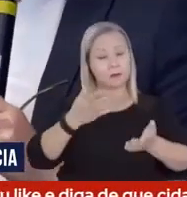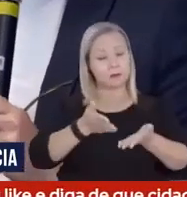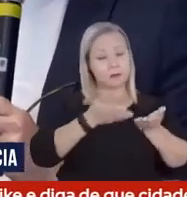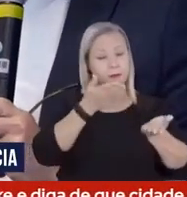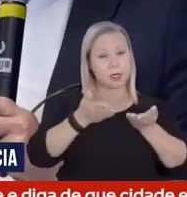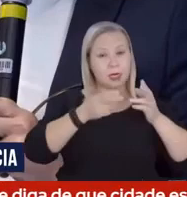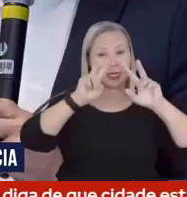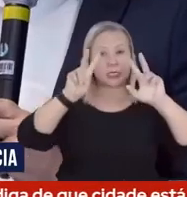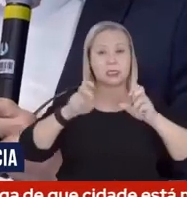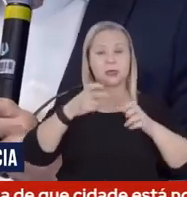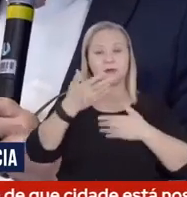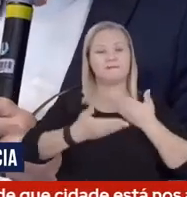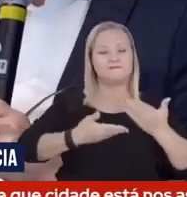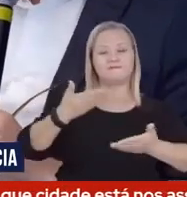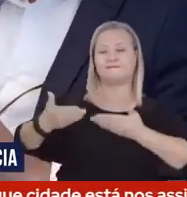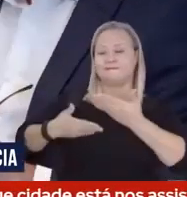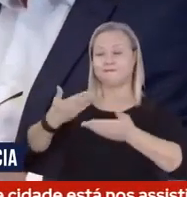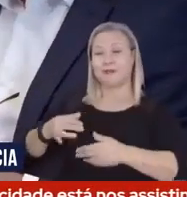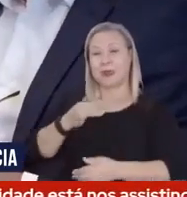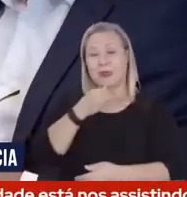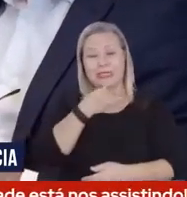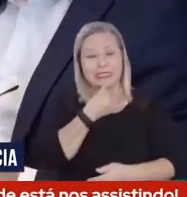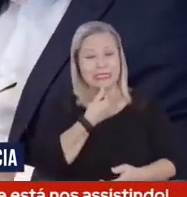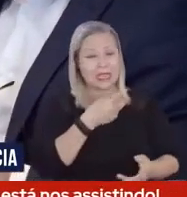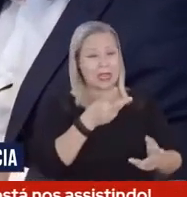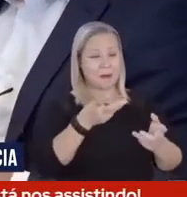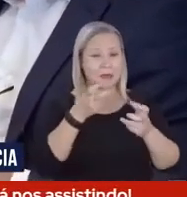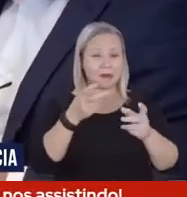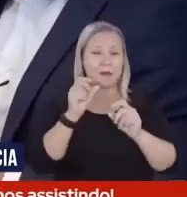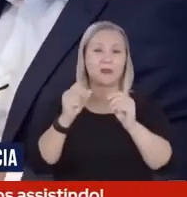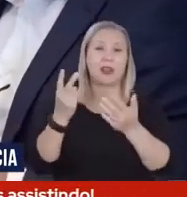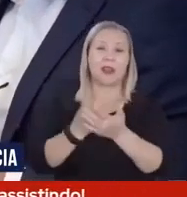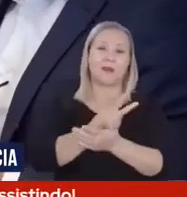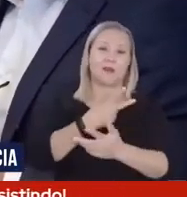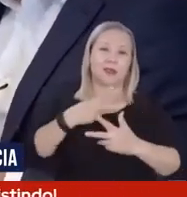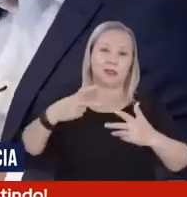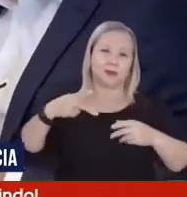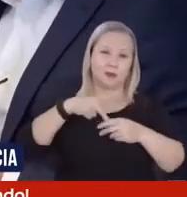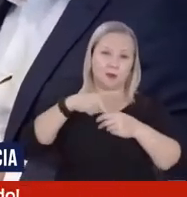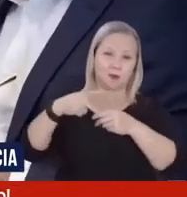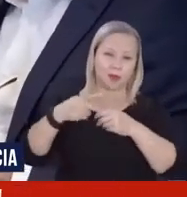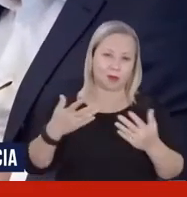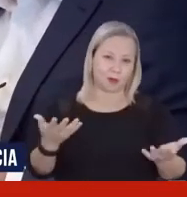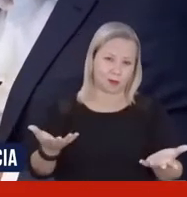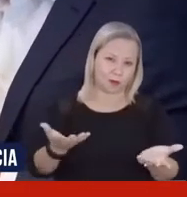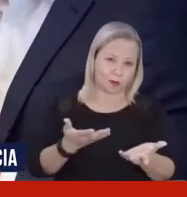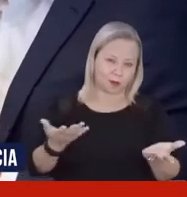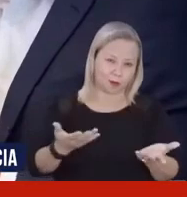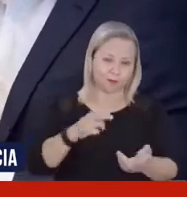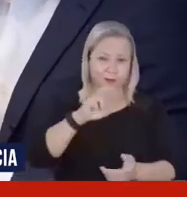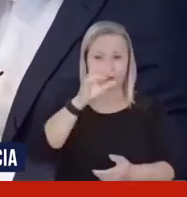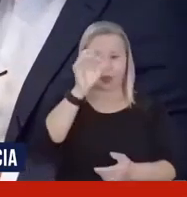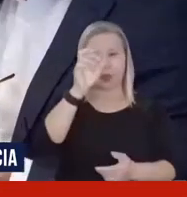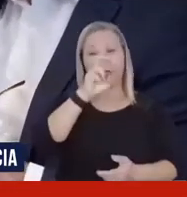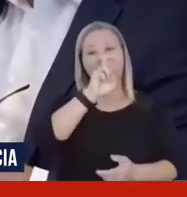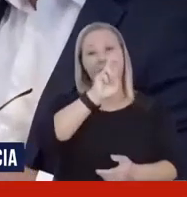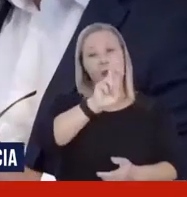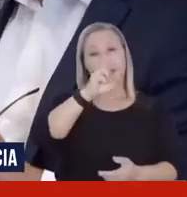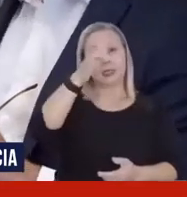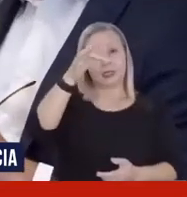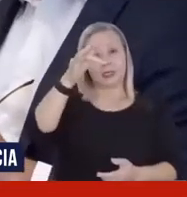gente ver o que está acontecendo no pré-sal hoje. Presidente, 57% das exportações no Brasil são feitas pelas